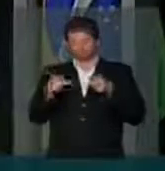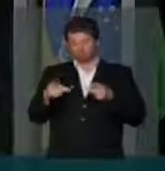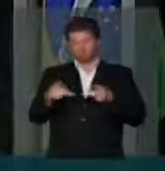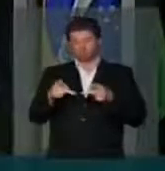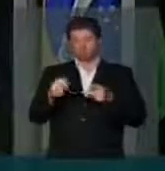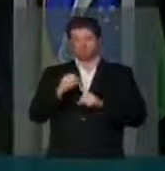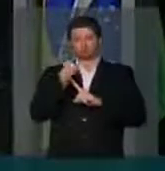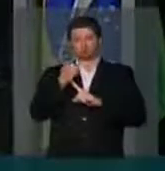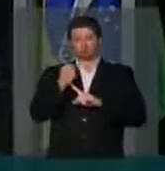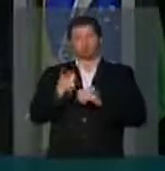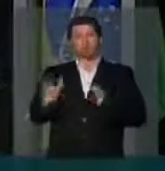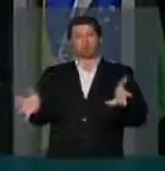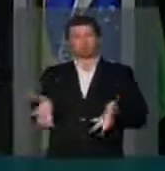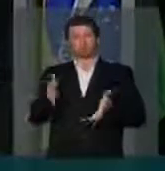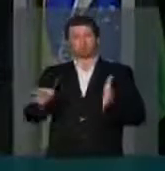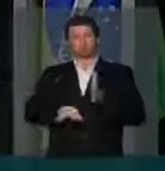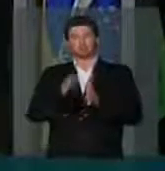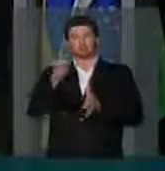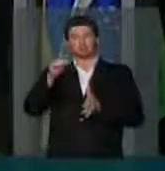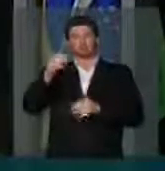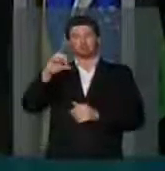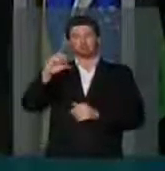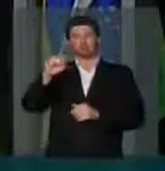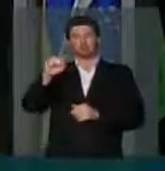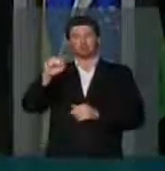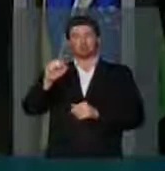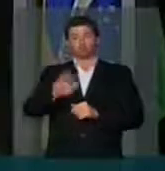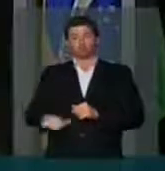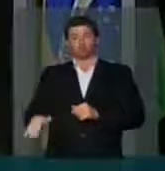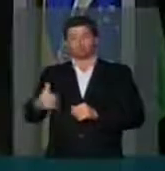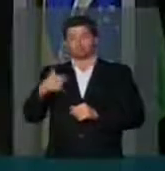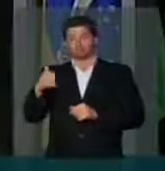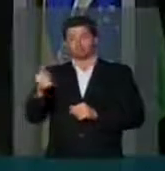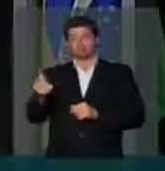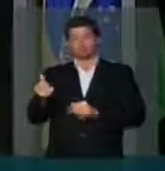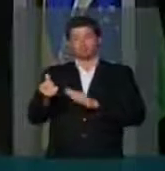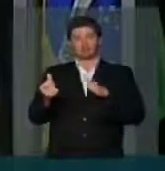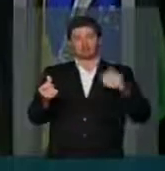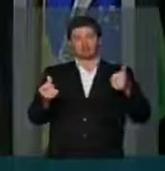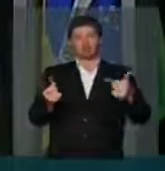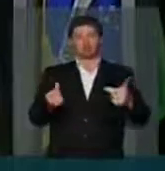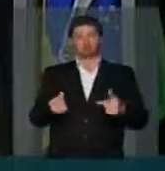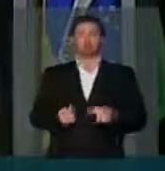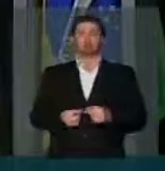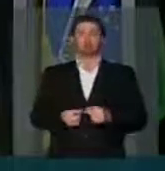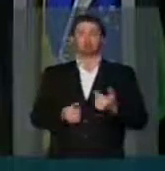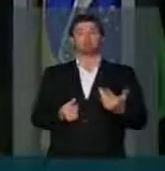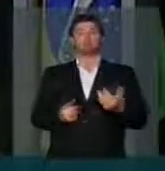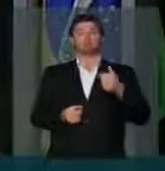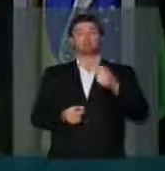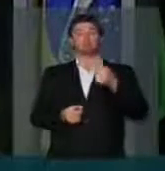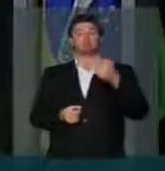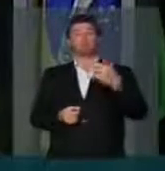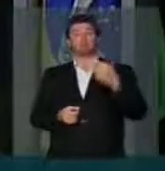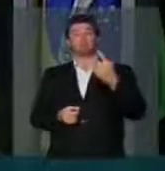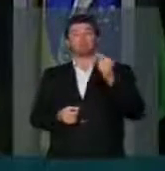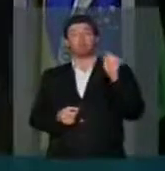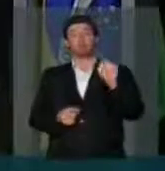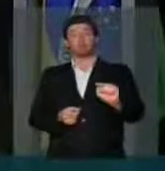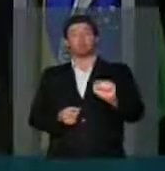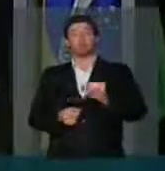incentivou a matrícula de 98 crianças entre 6 a 12 anos. Então, 731 mil crianças ainda